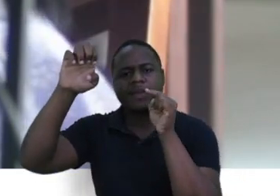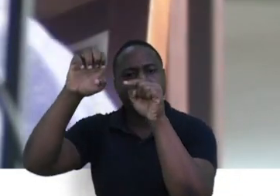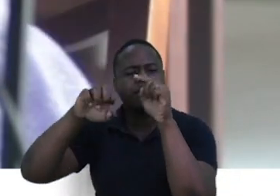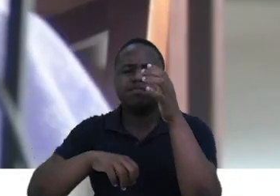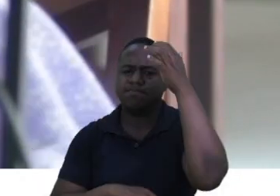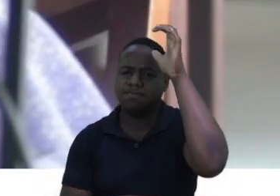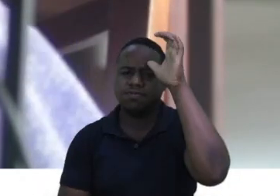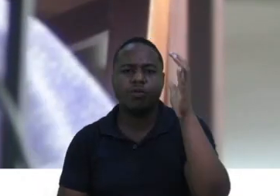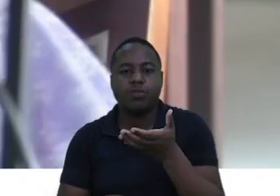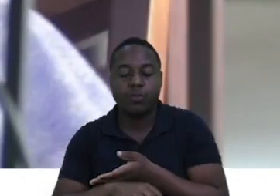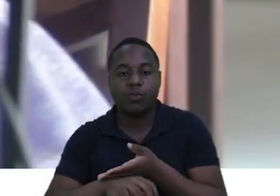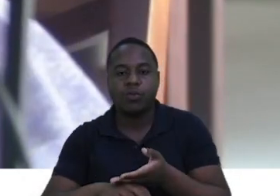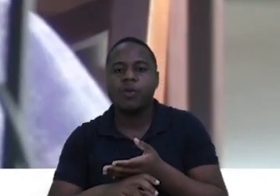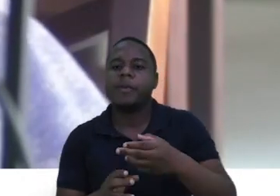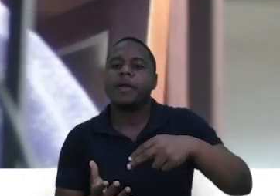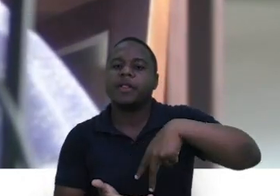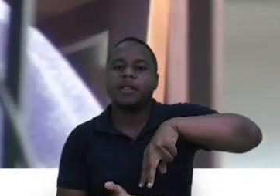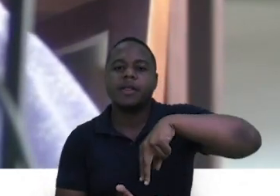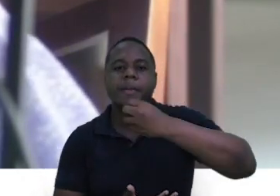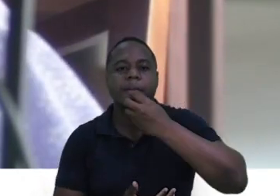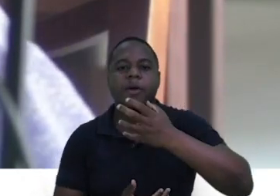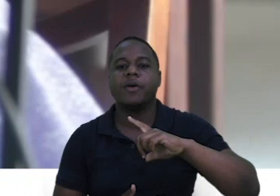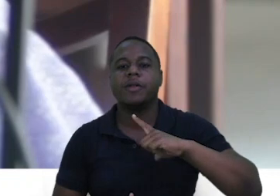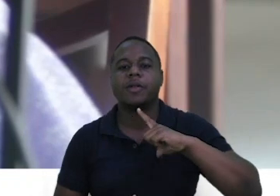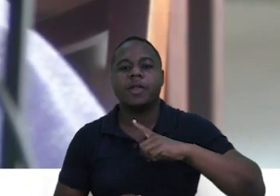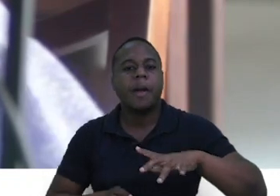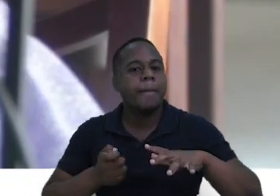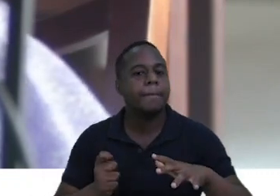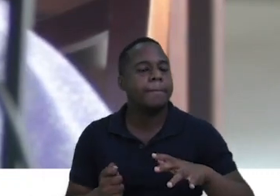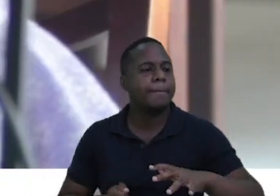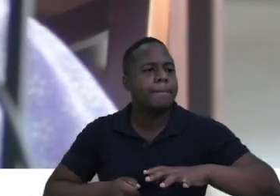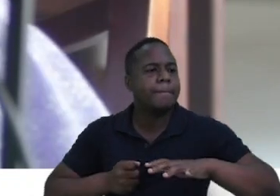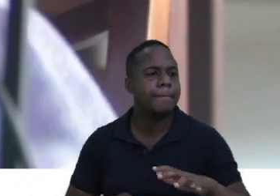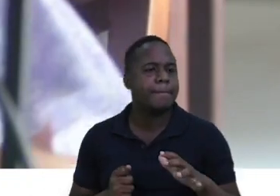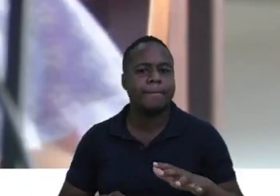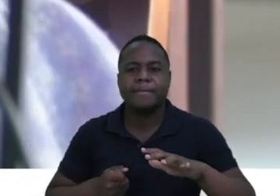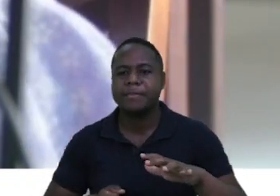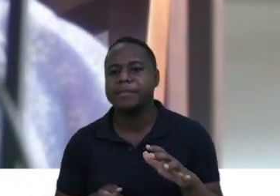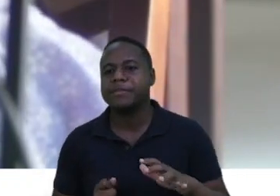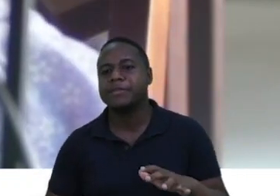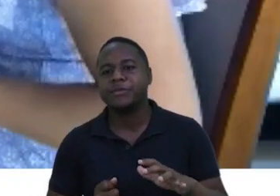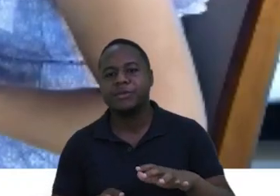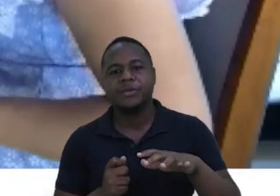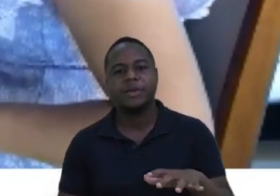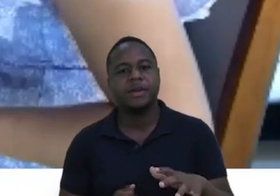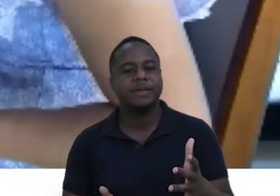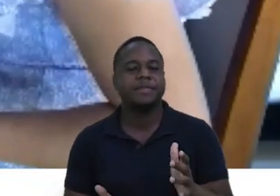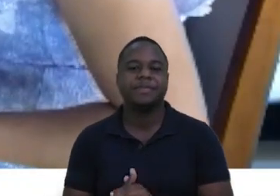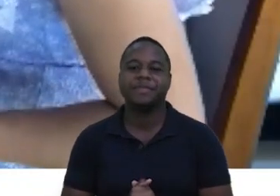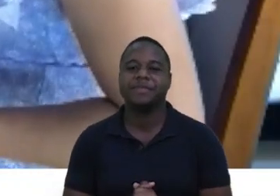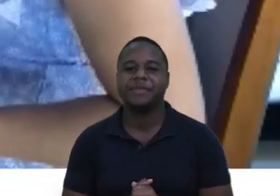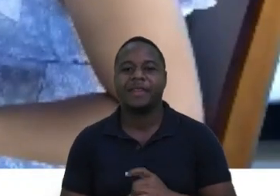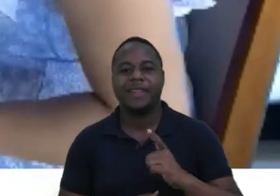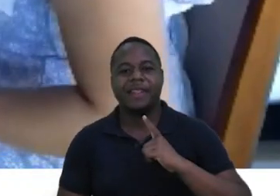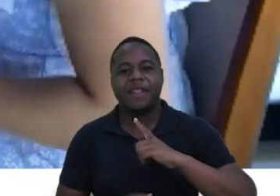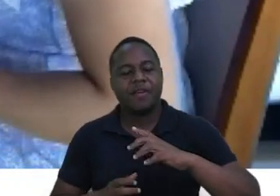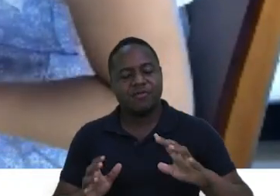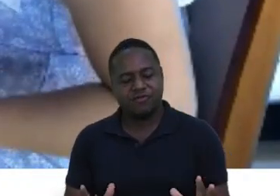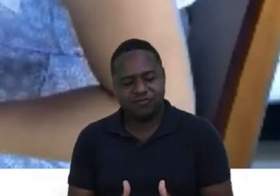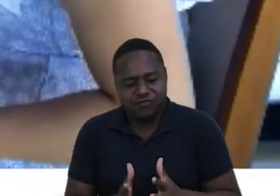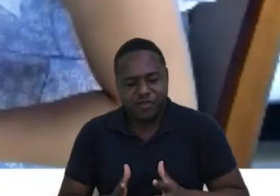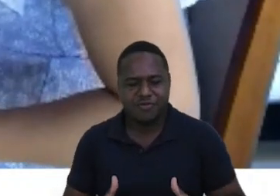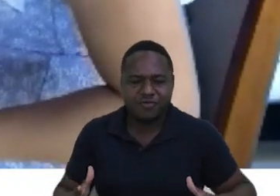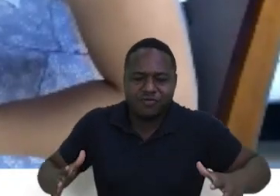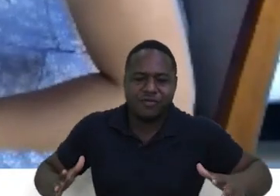forró. Né? Você ouviu aquela batida, aquela pegada da zabumba, aquele triângulo e aquele... Fole. O fole